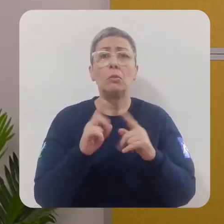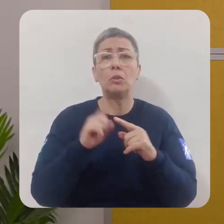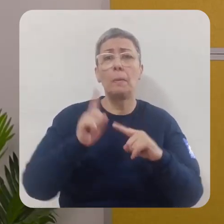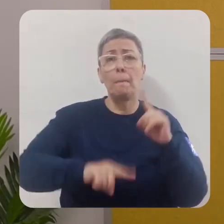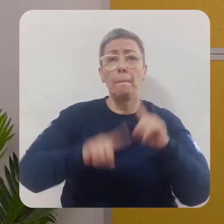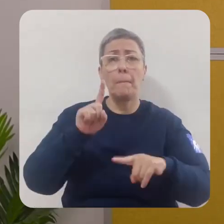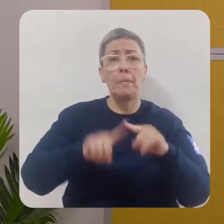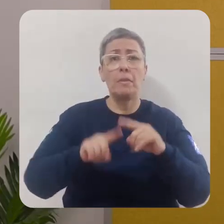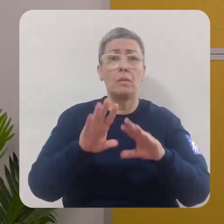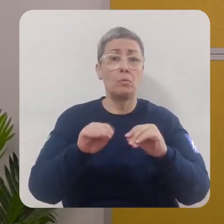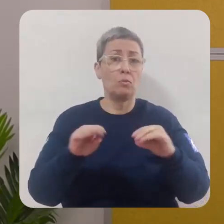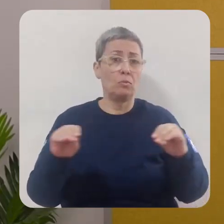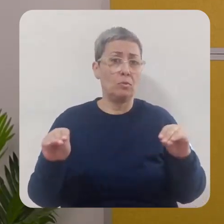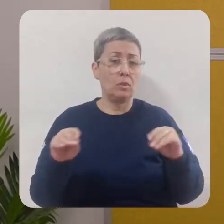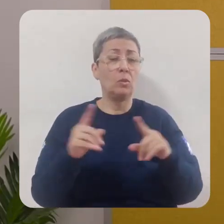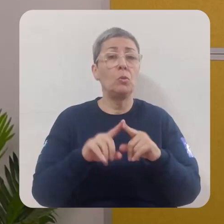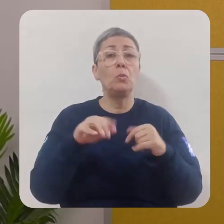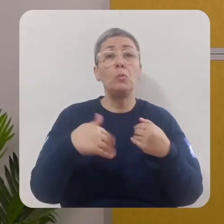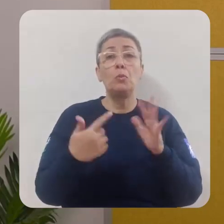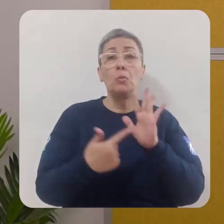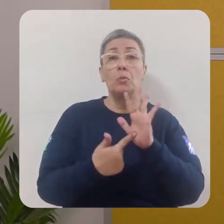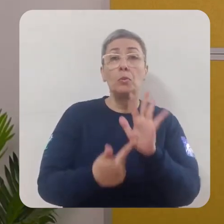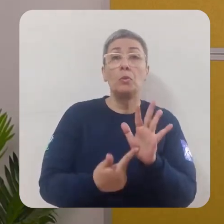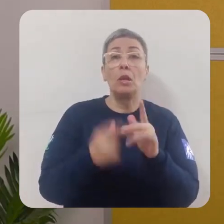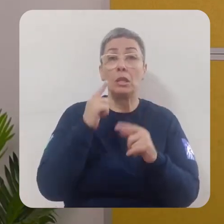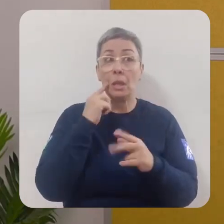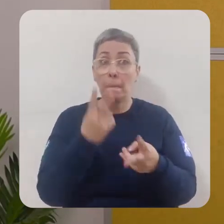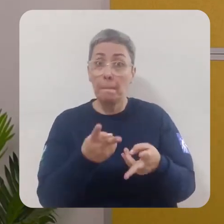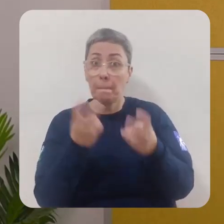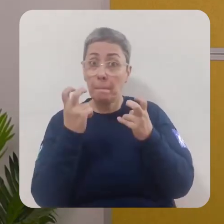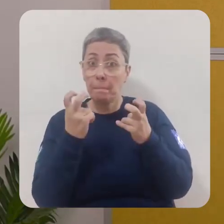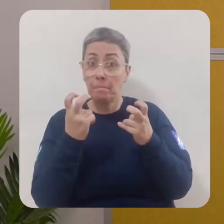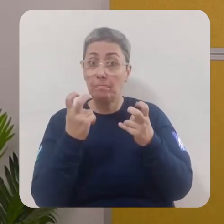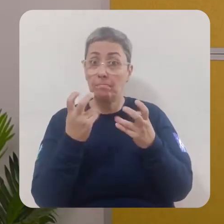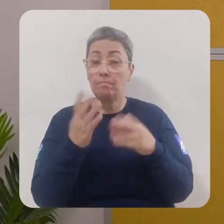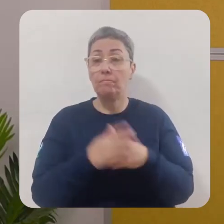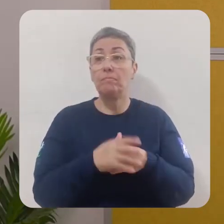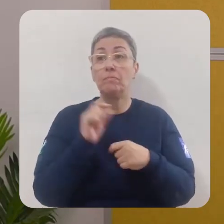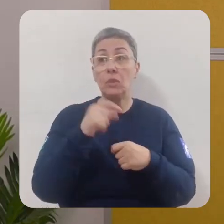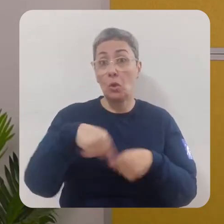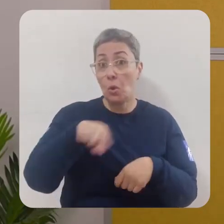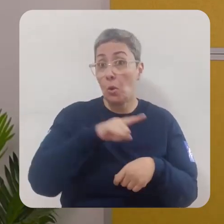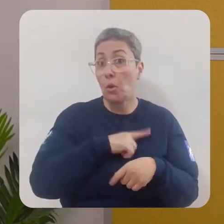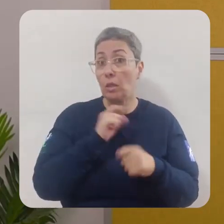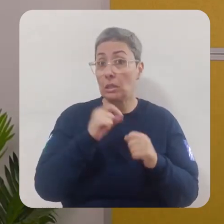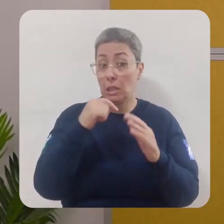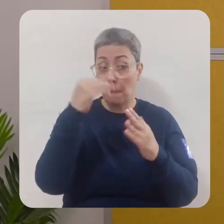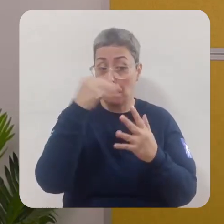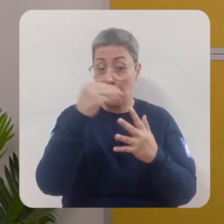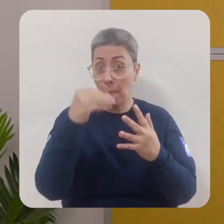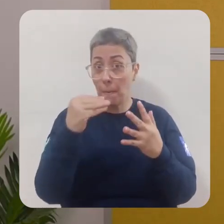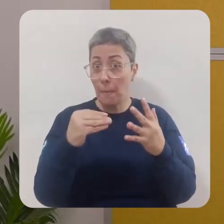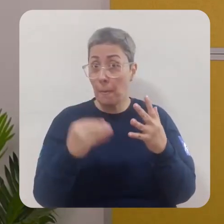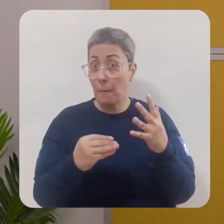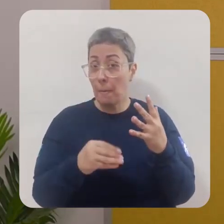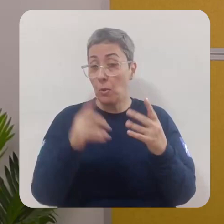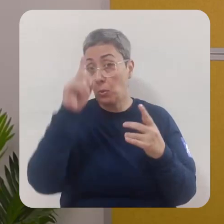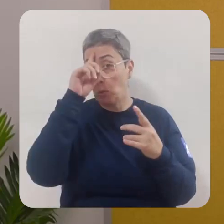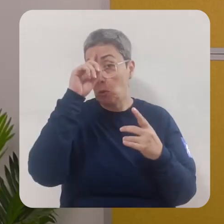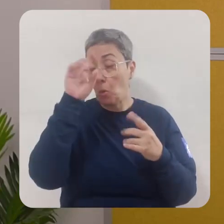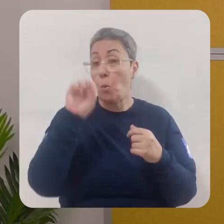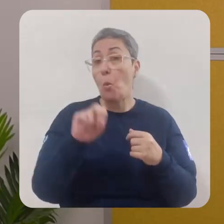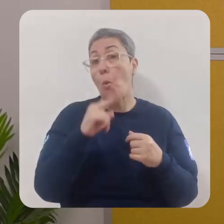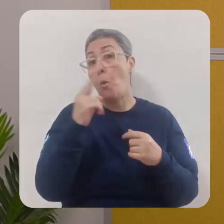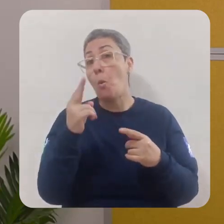relaciona com este material concreto. Quando eu mostro, ela reconhece que nós estamos sequenciando essa